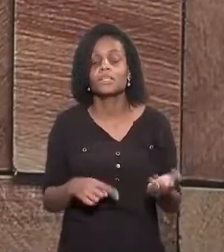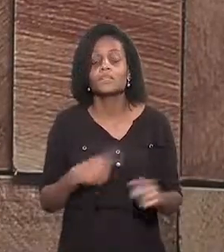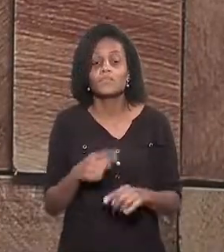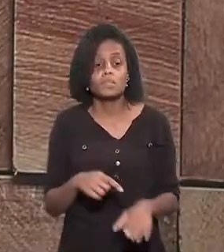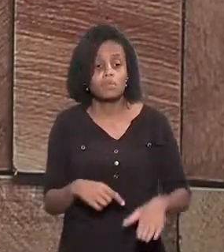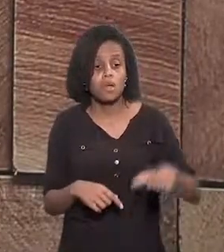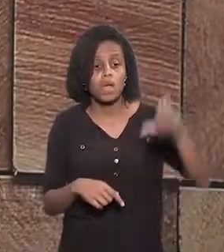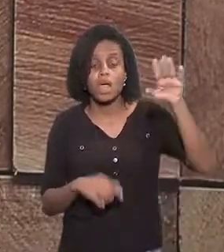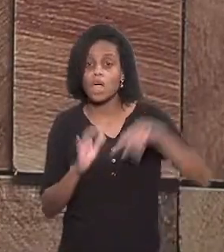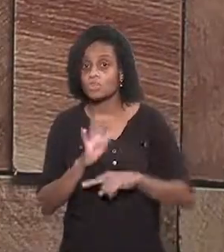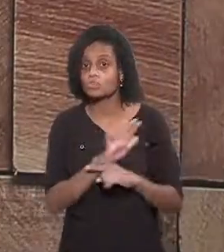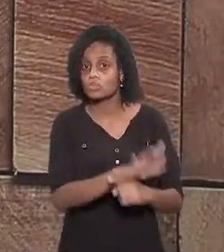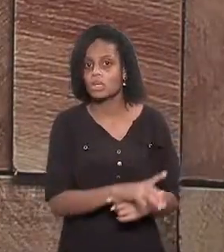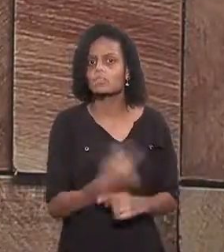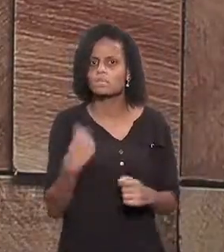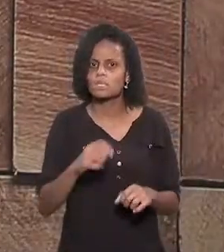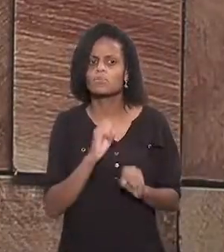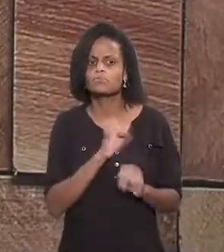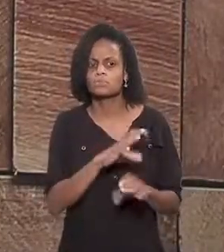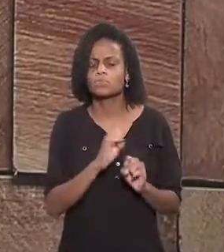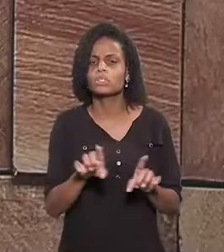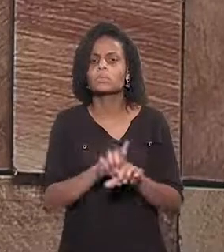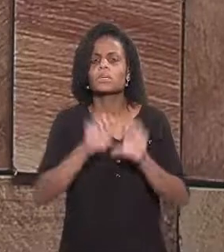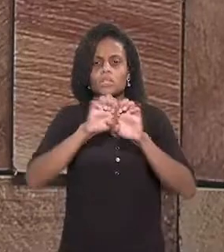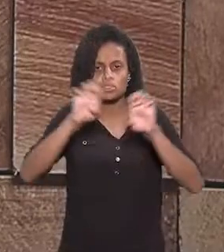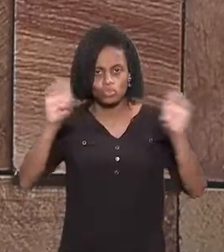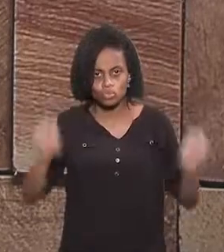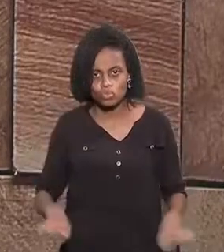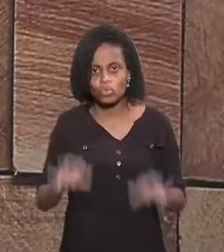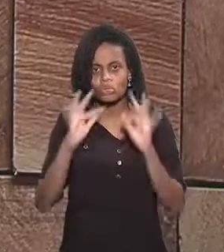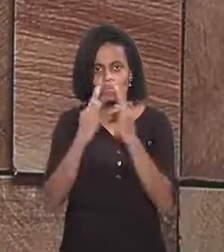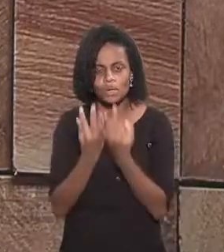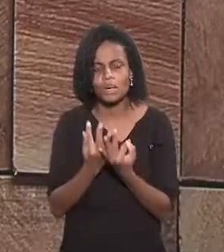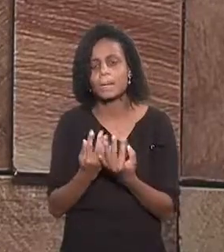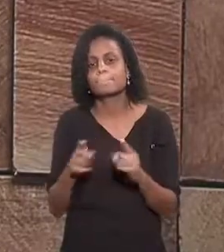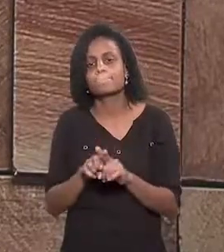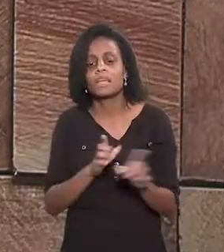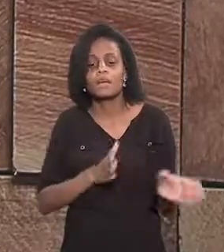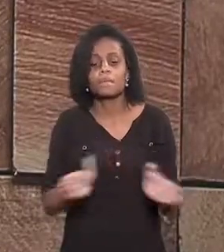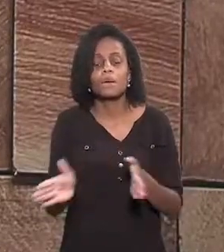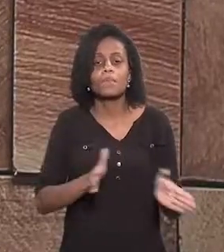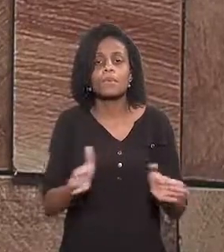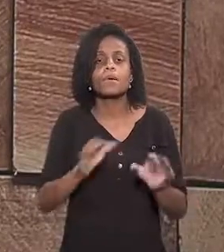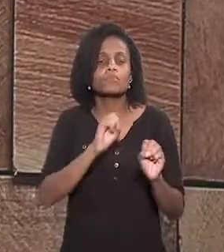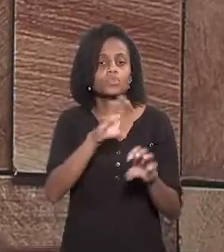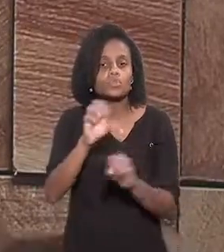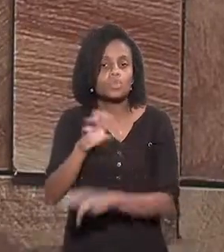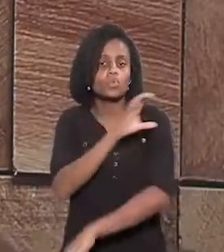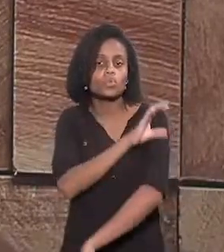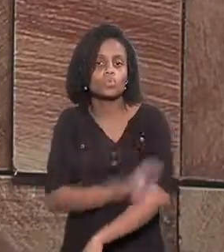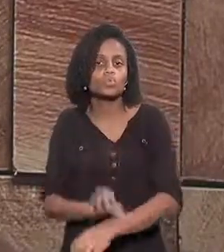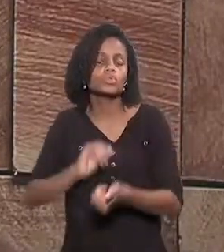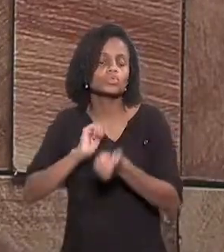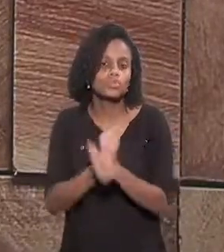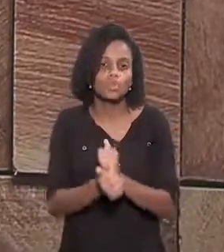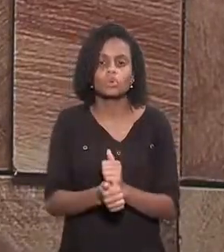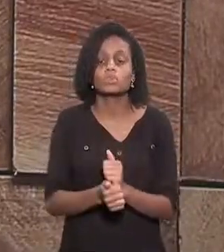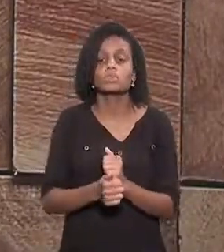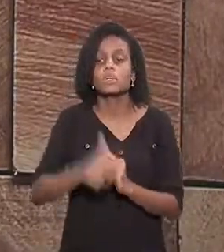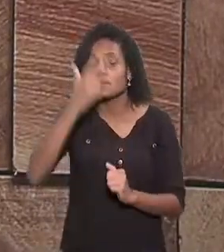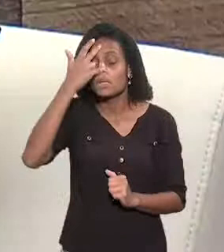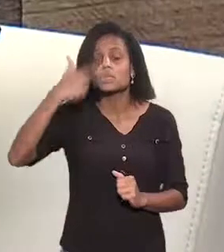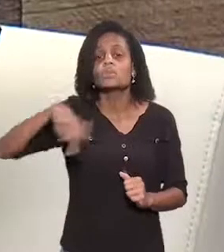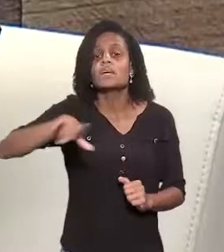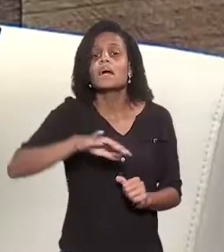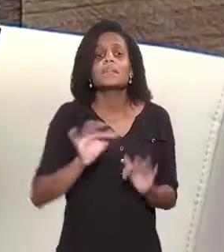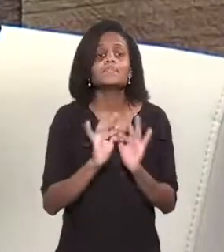você formar esse adulto, você tem que ter um mínimo de estrutura familiar, você tem que ter um mínimo de acesso à educação, à cultura, ao esporte. E